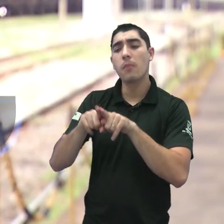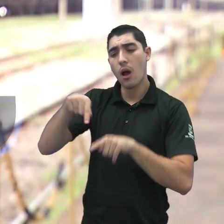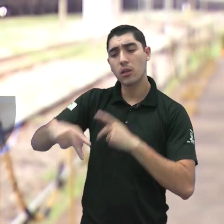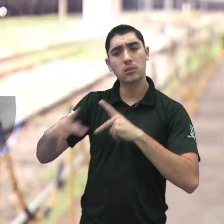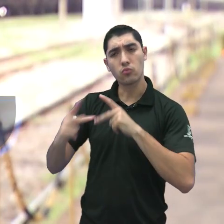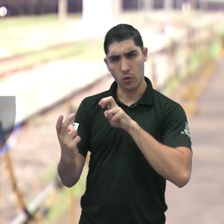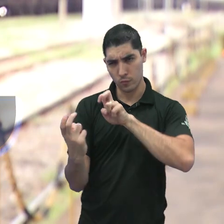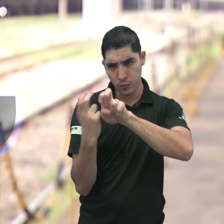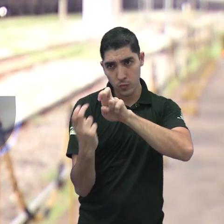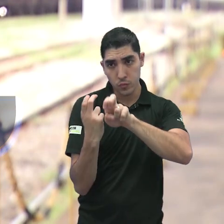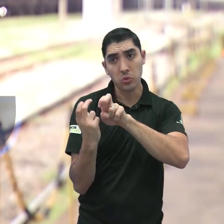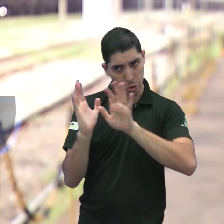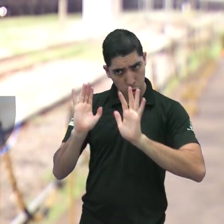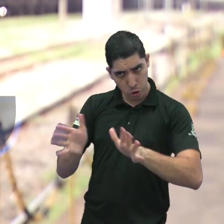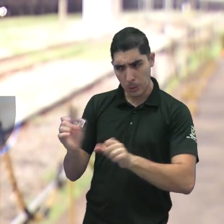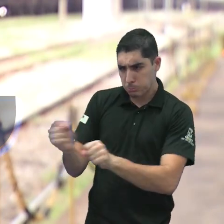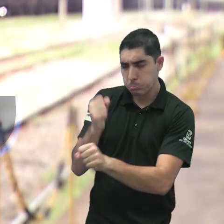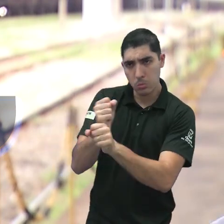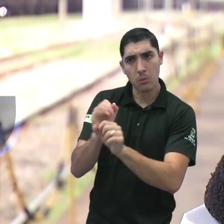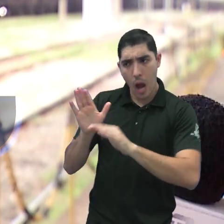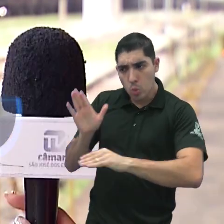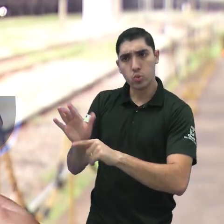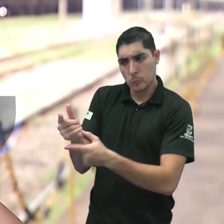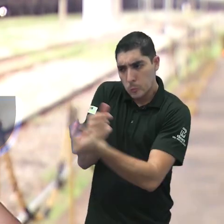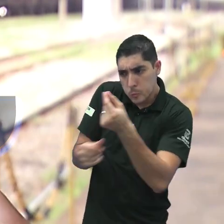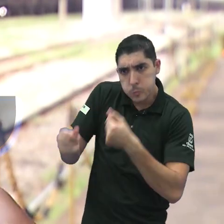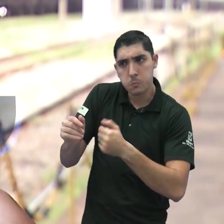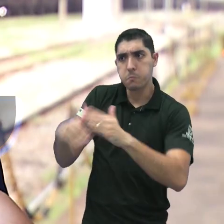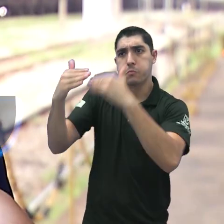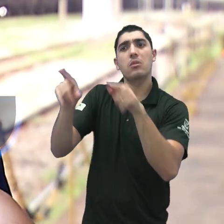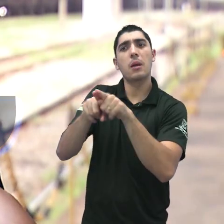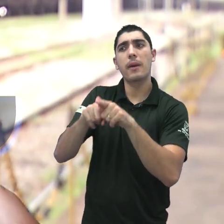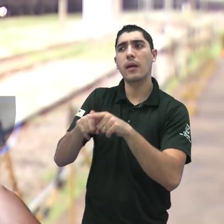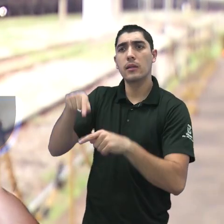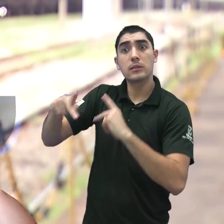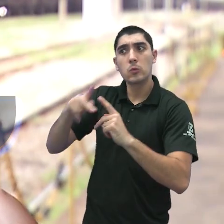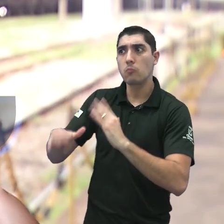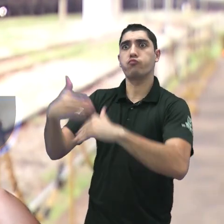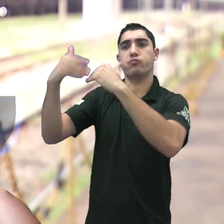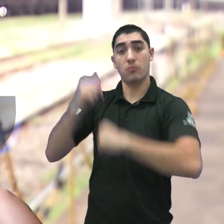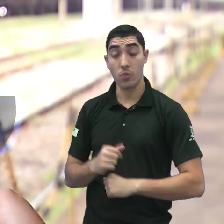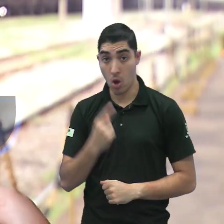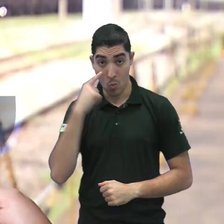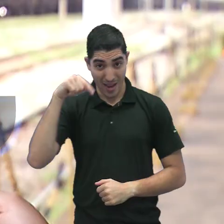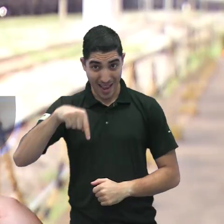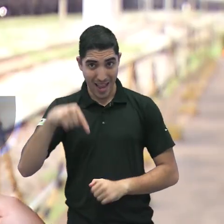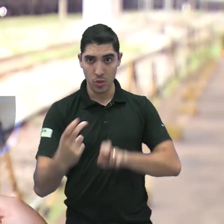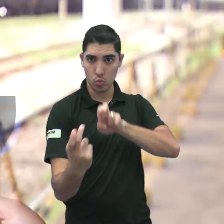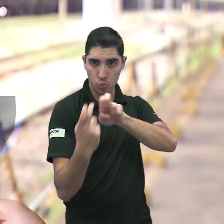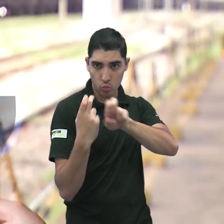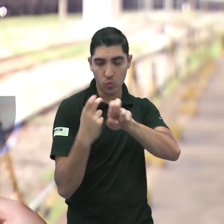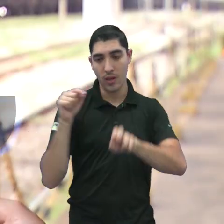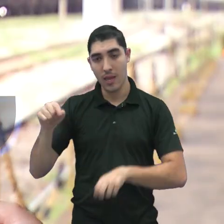José influenciou na economia e também no crescimento da nossa cidade? Olha, quando surgiu aqui essa linha de trem que ligava